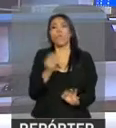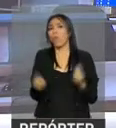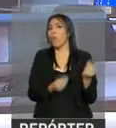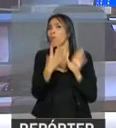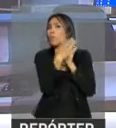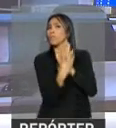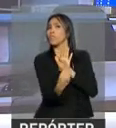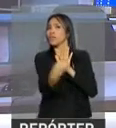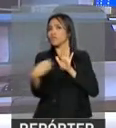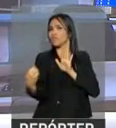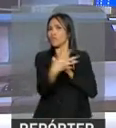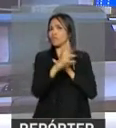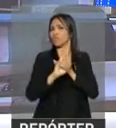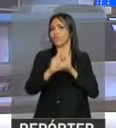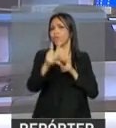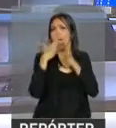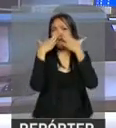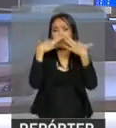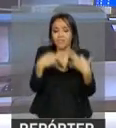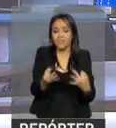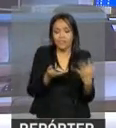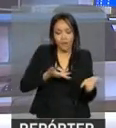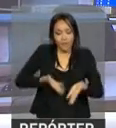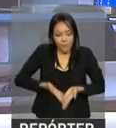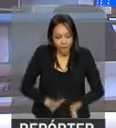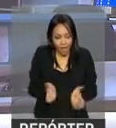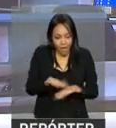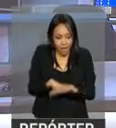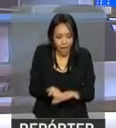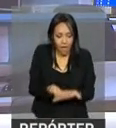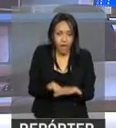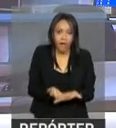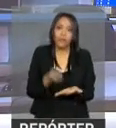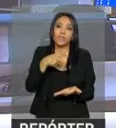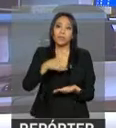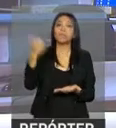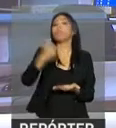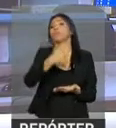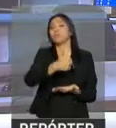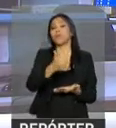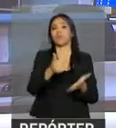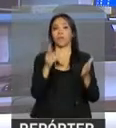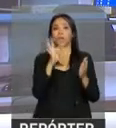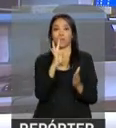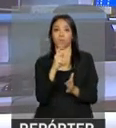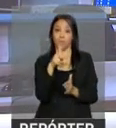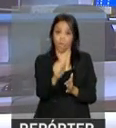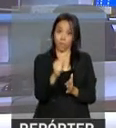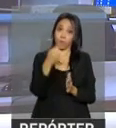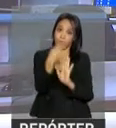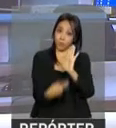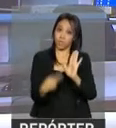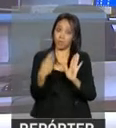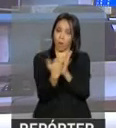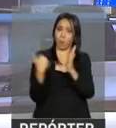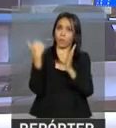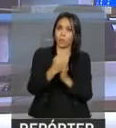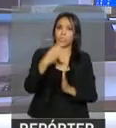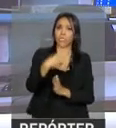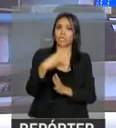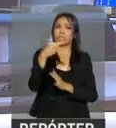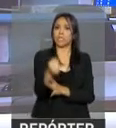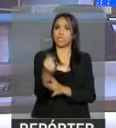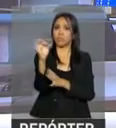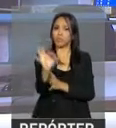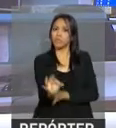modelos inovadores de atenção ao nascimento. Na primeira etapa, o projeto possibilitou um aumento de 37%